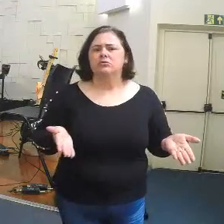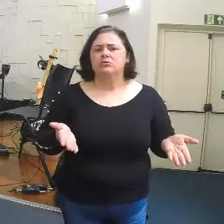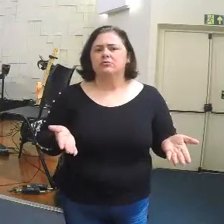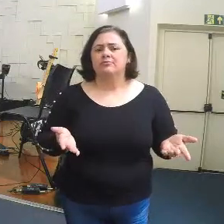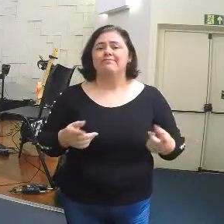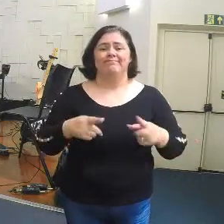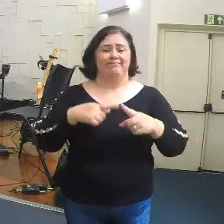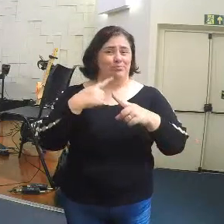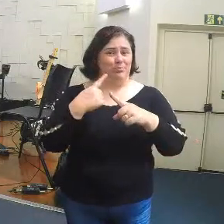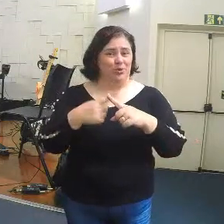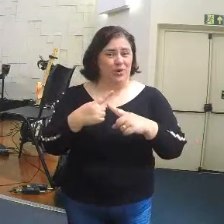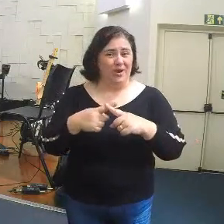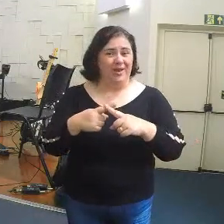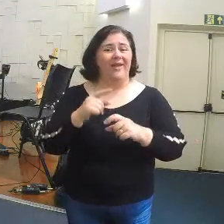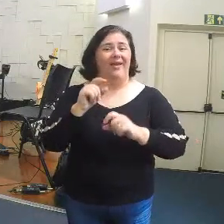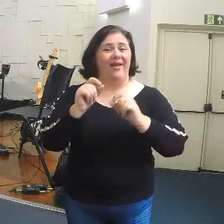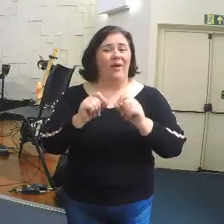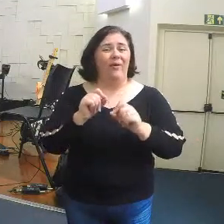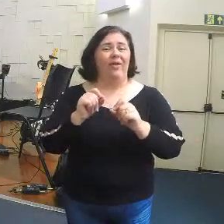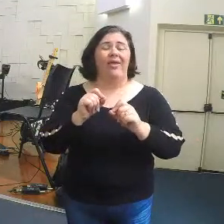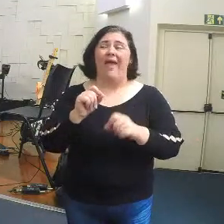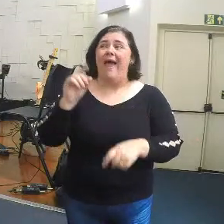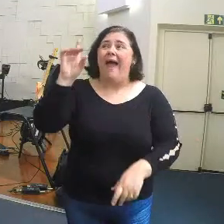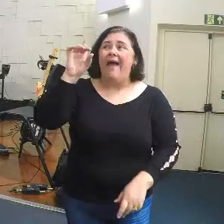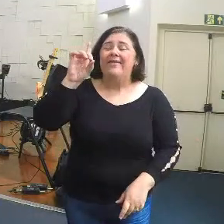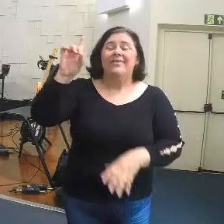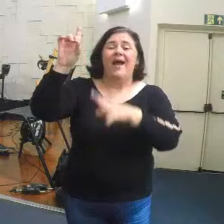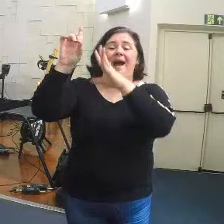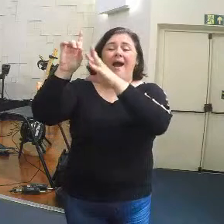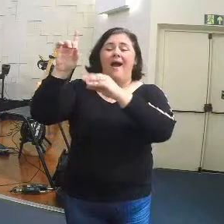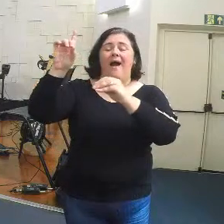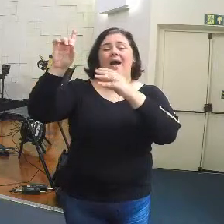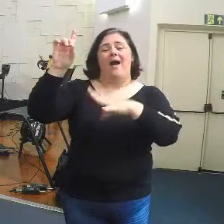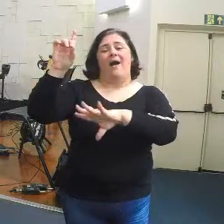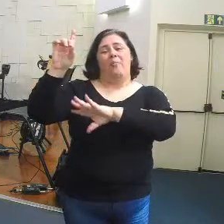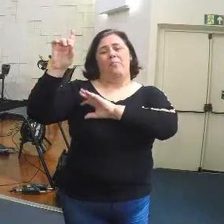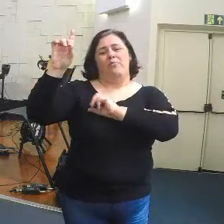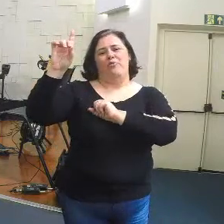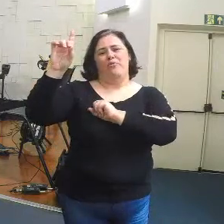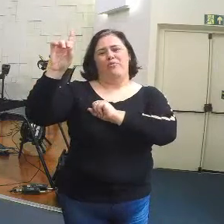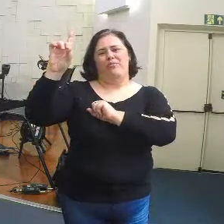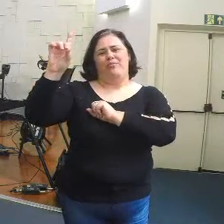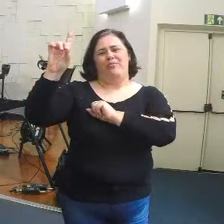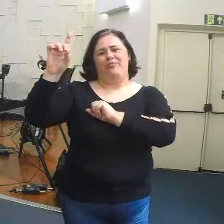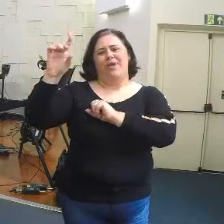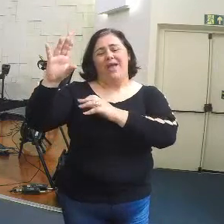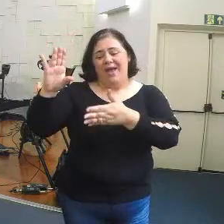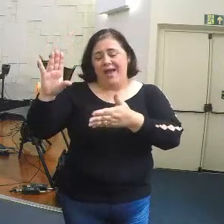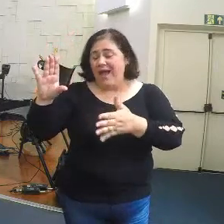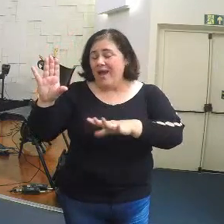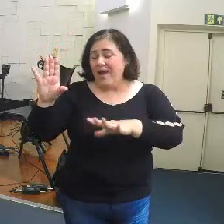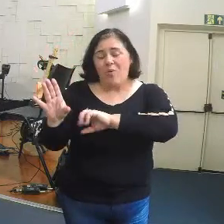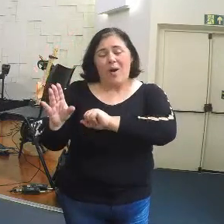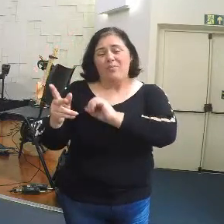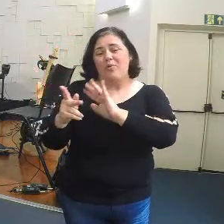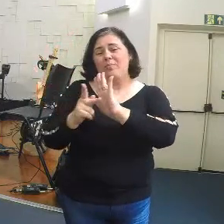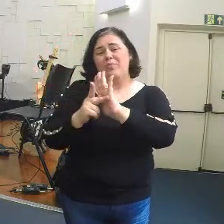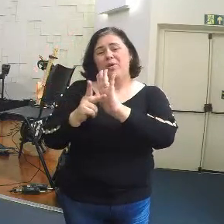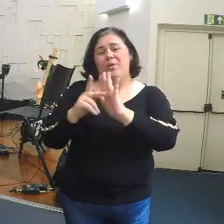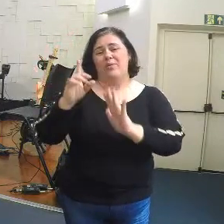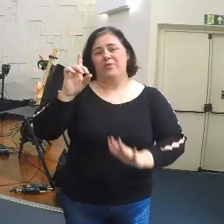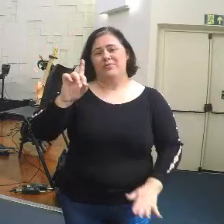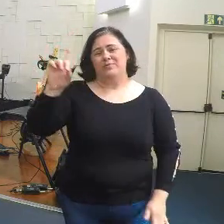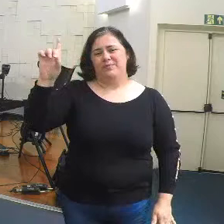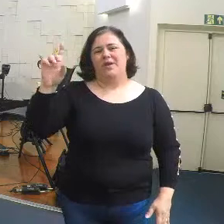amor que procede de Deus, e isso prova que vocês, de fato, têm essa relação com Deus.